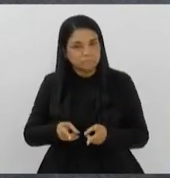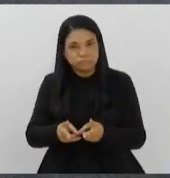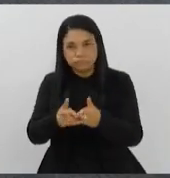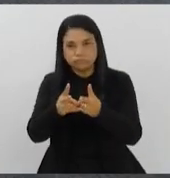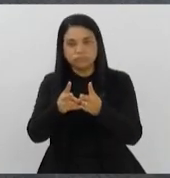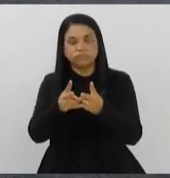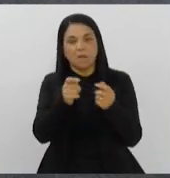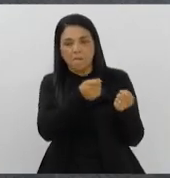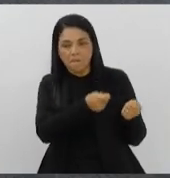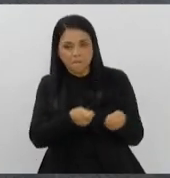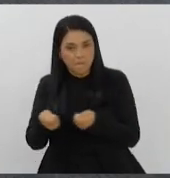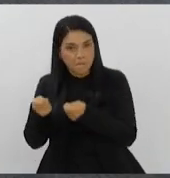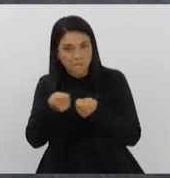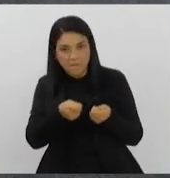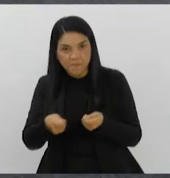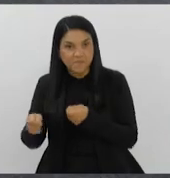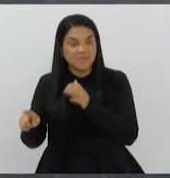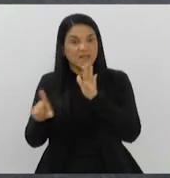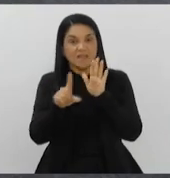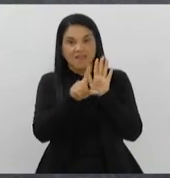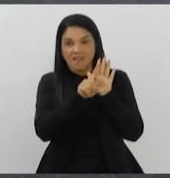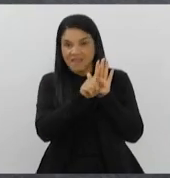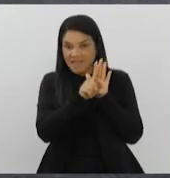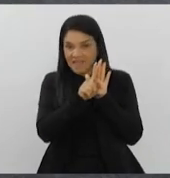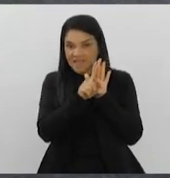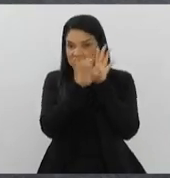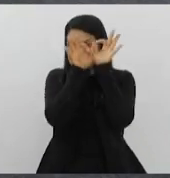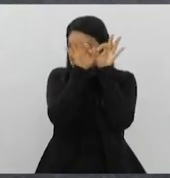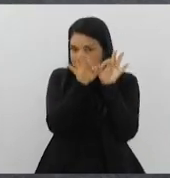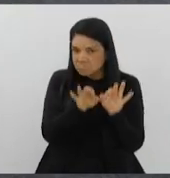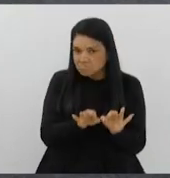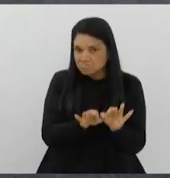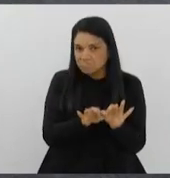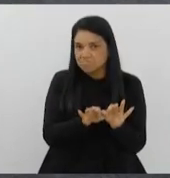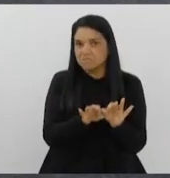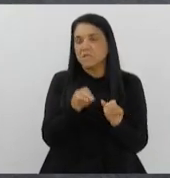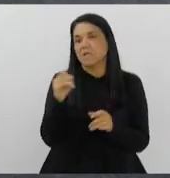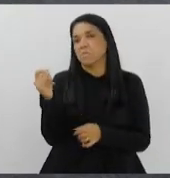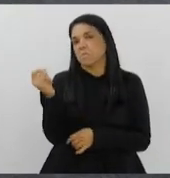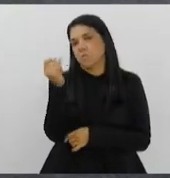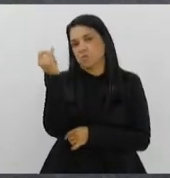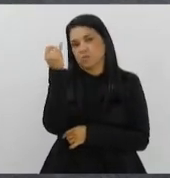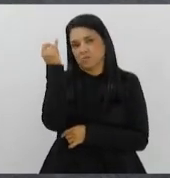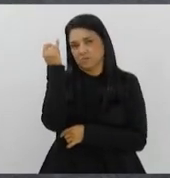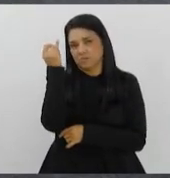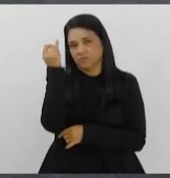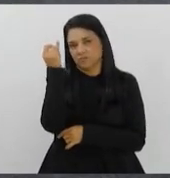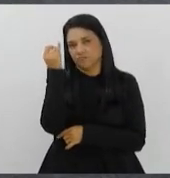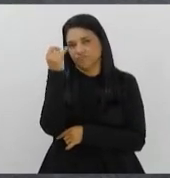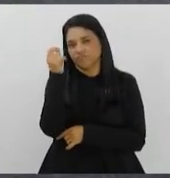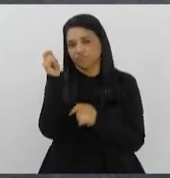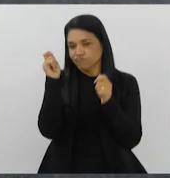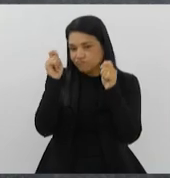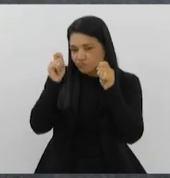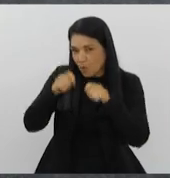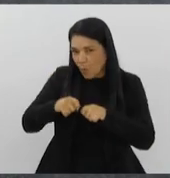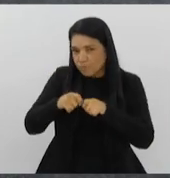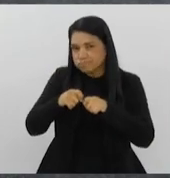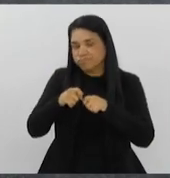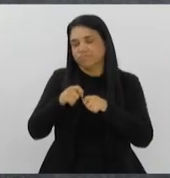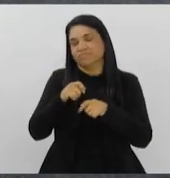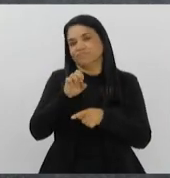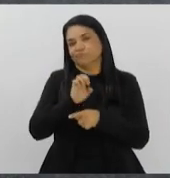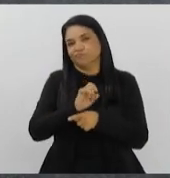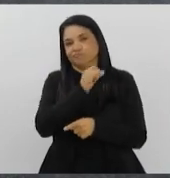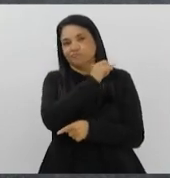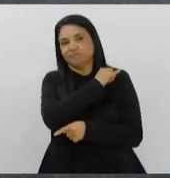de legislações que são assertivas, que são importantes, que são de competência do Estado,